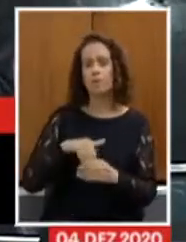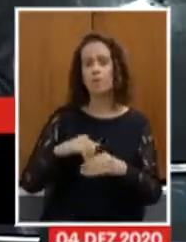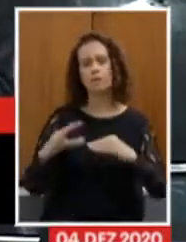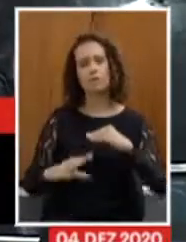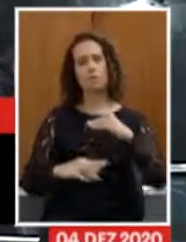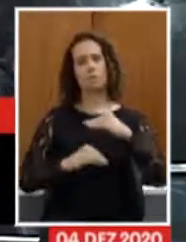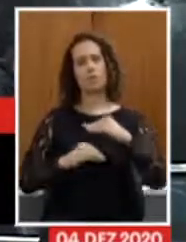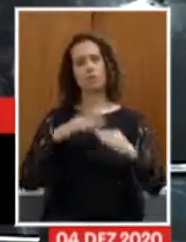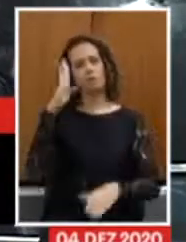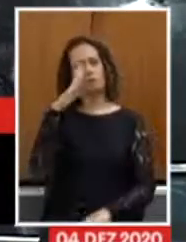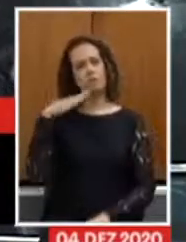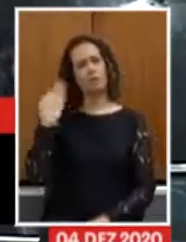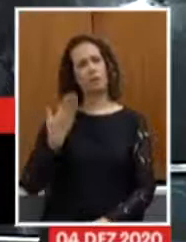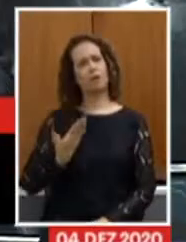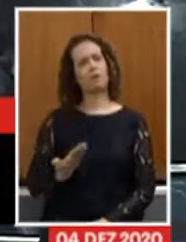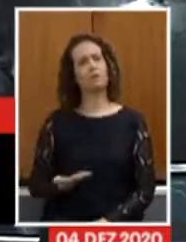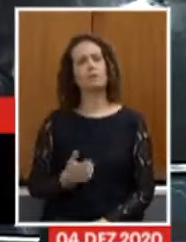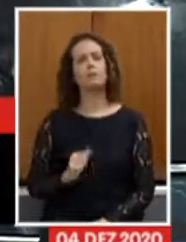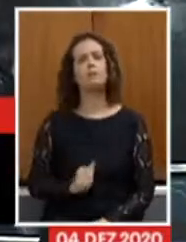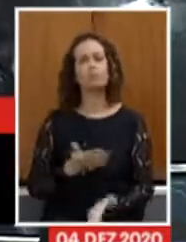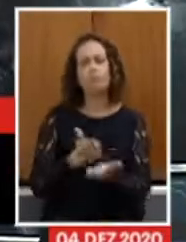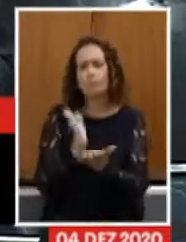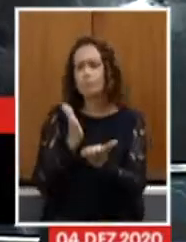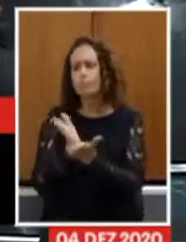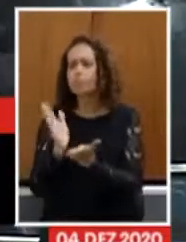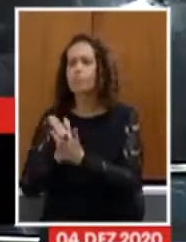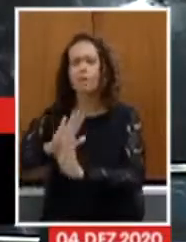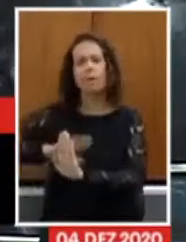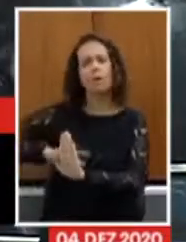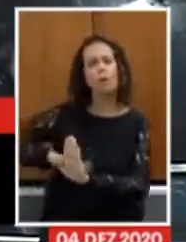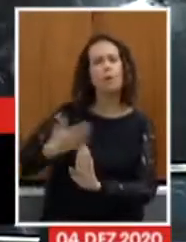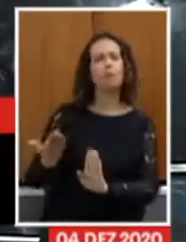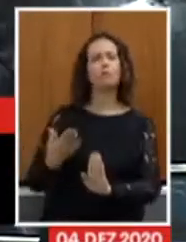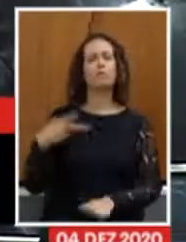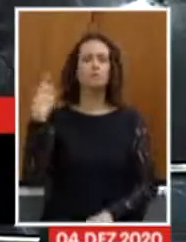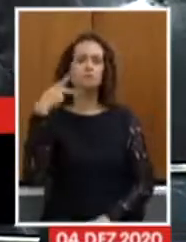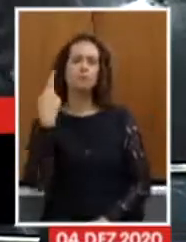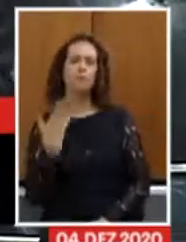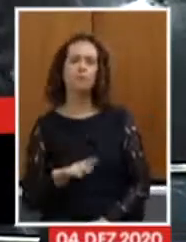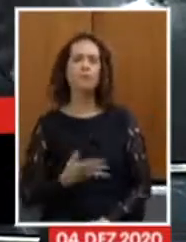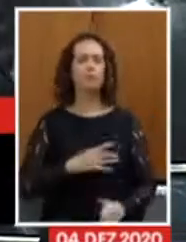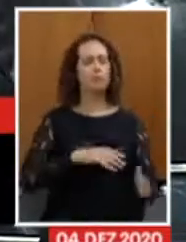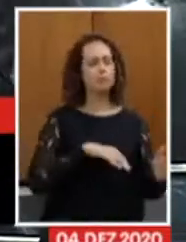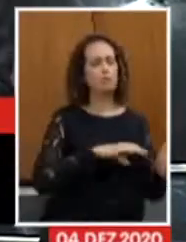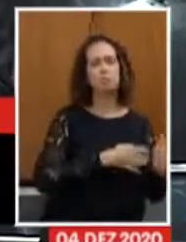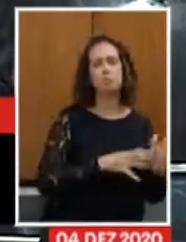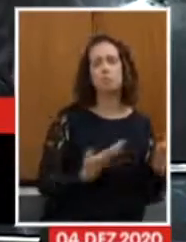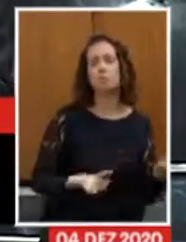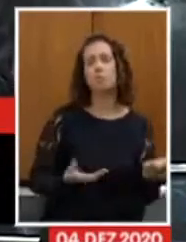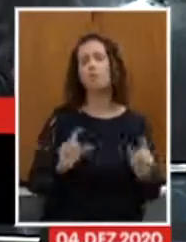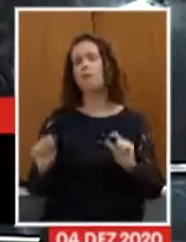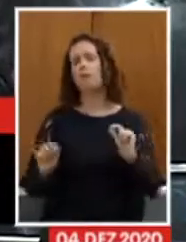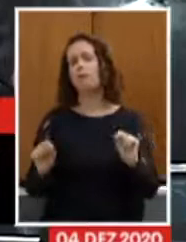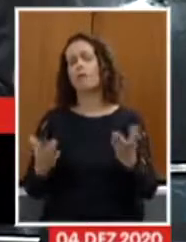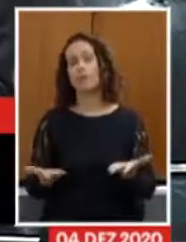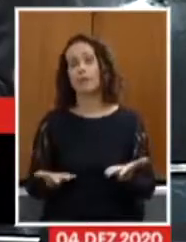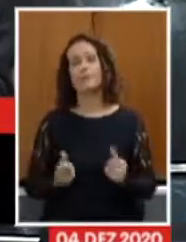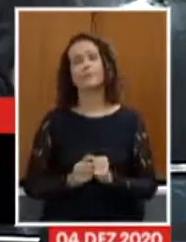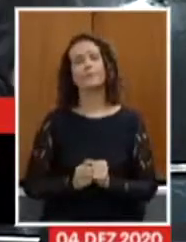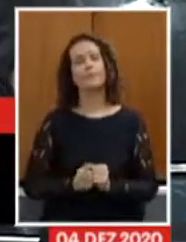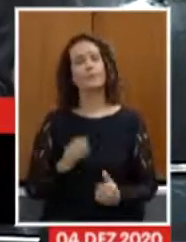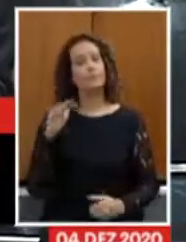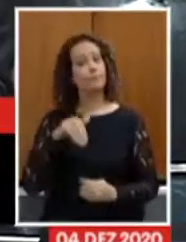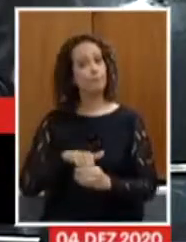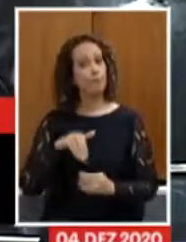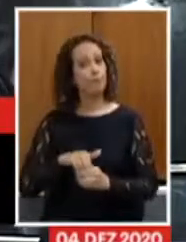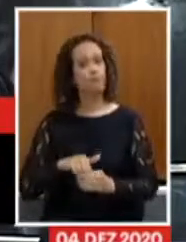Beatriz, independentemente de qualquer viés ideológico, de partido, disso, de um lado ou de outro, é votar pela ciência,